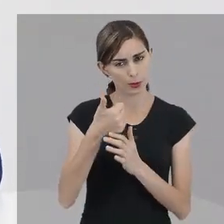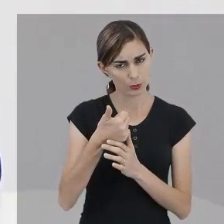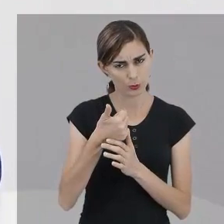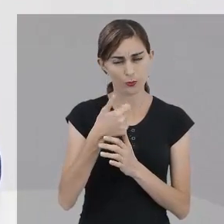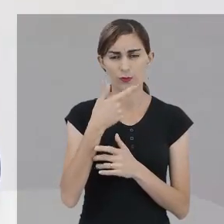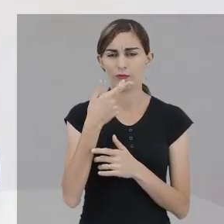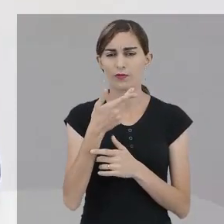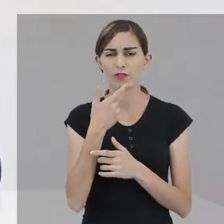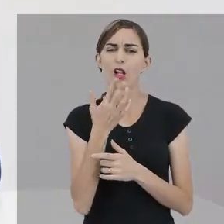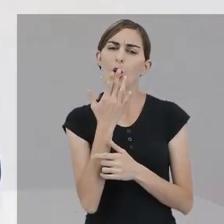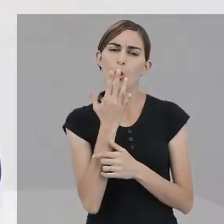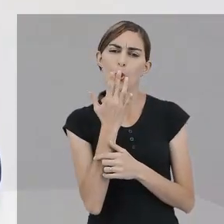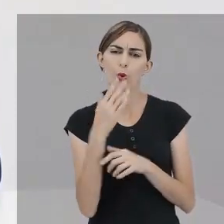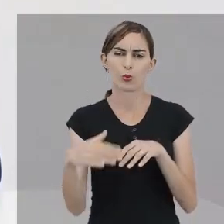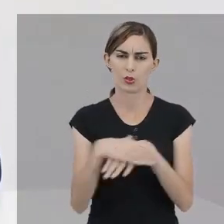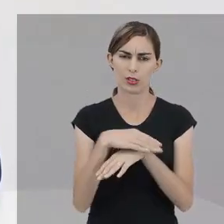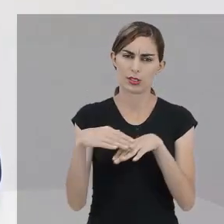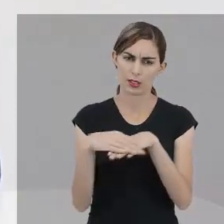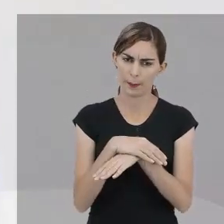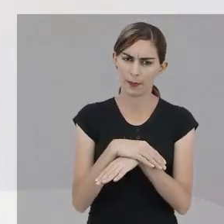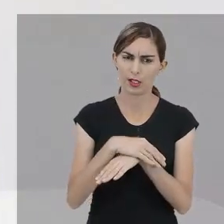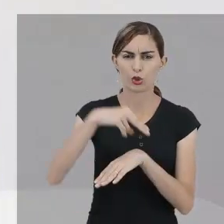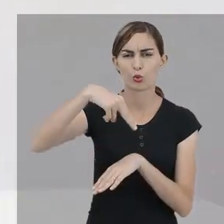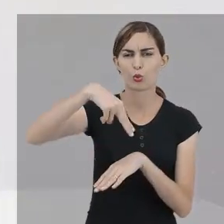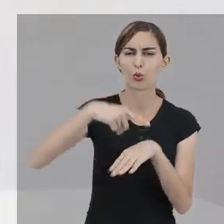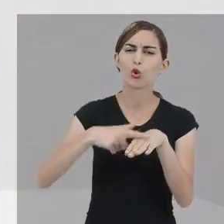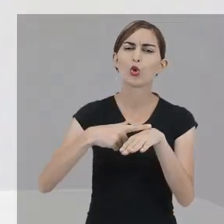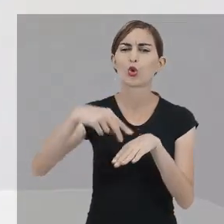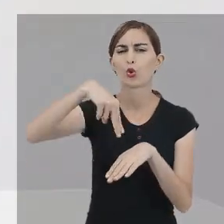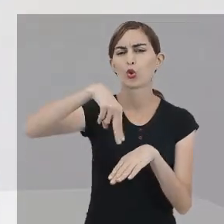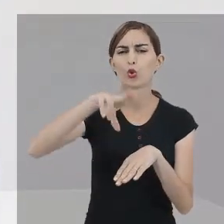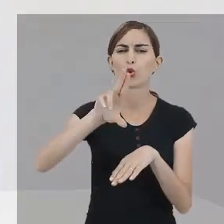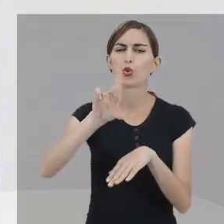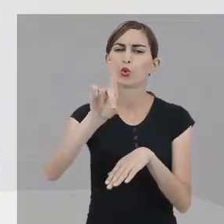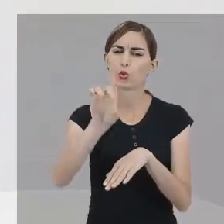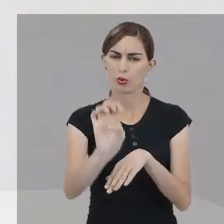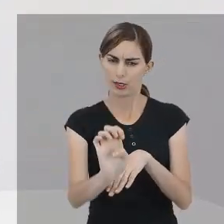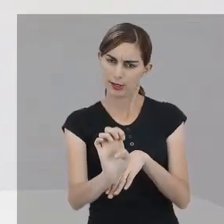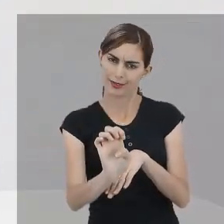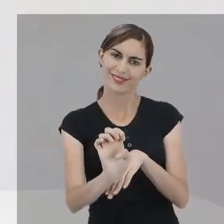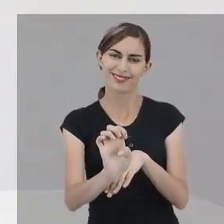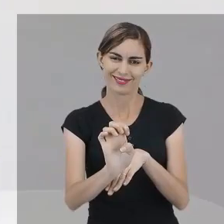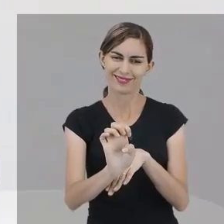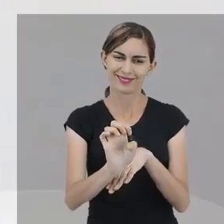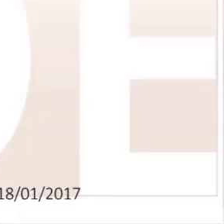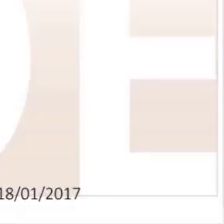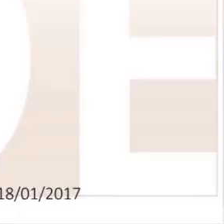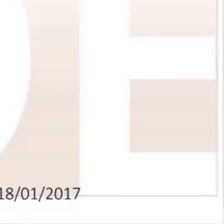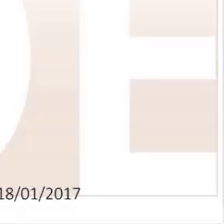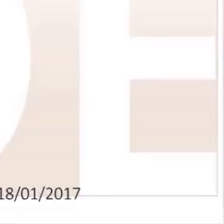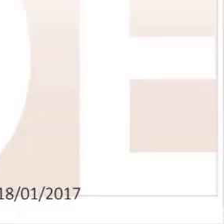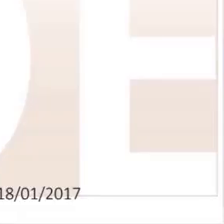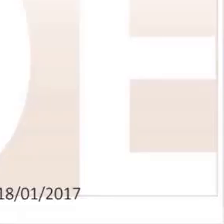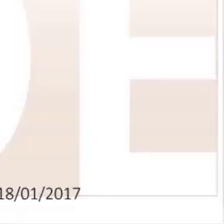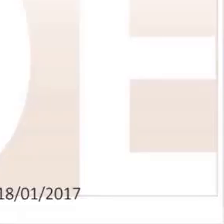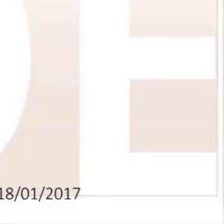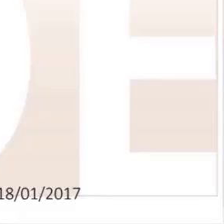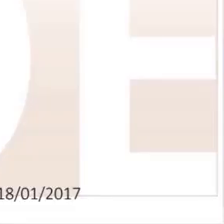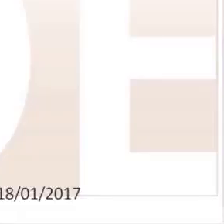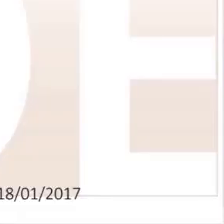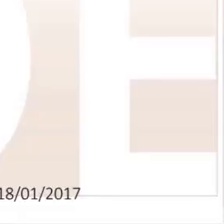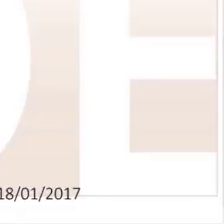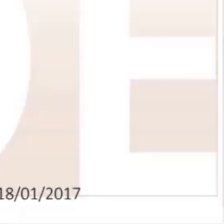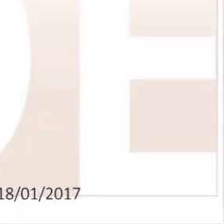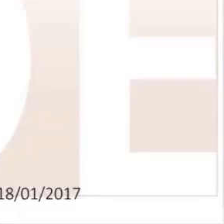Primeiro, vamos falar sobre a cor desse sapato. É nude, não é assim que chama? É uma cor nude. Imagem de um